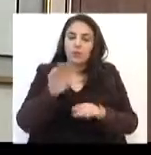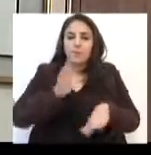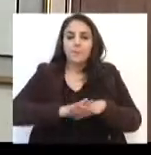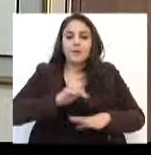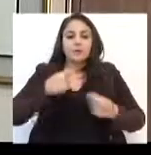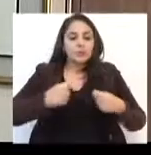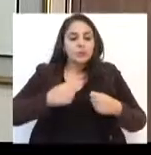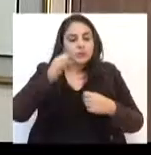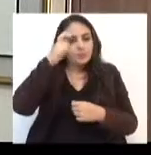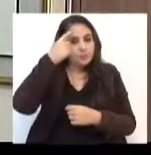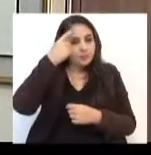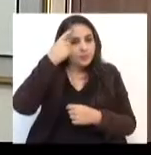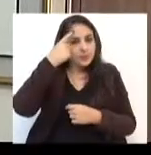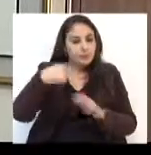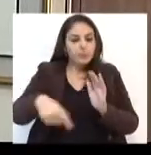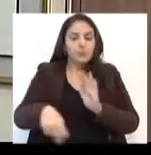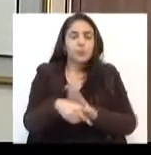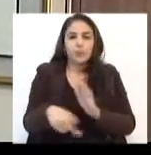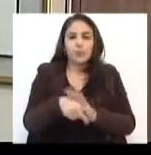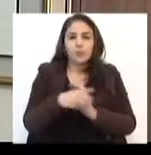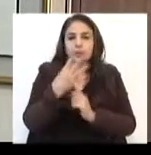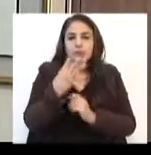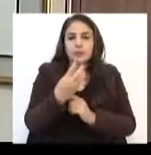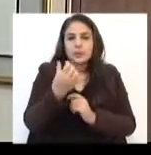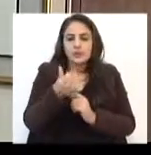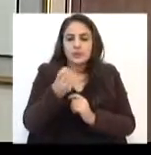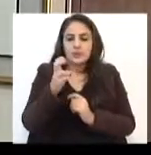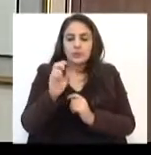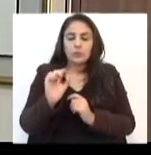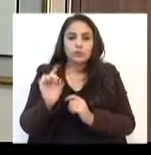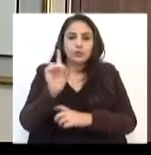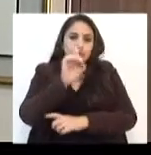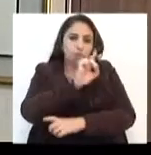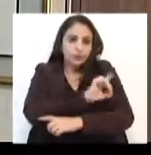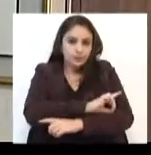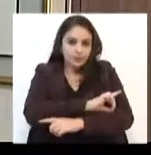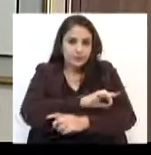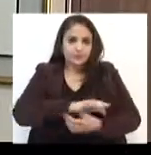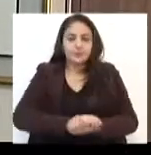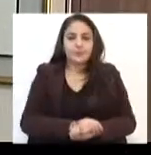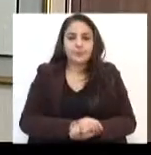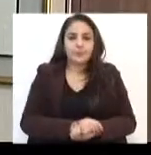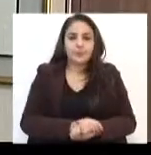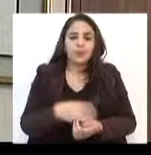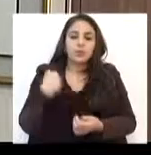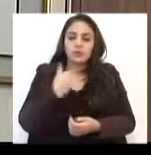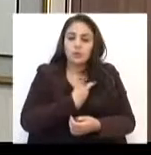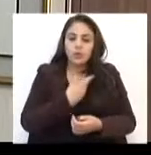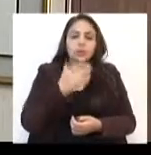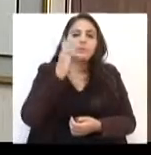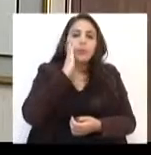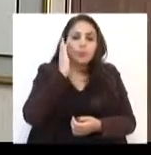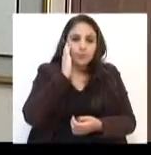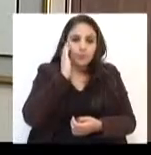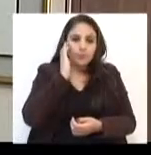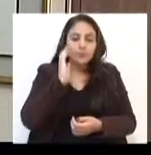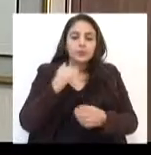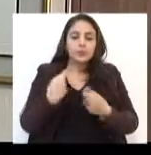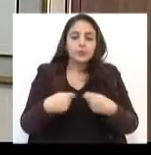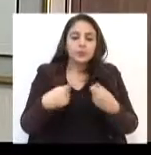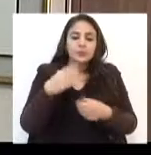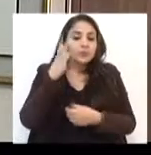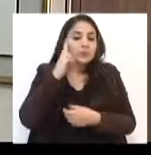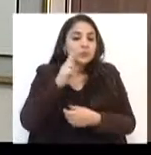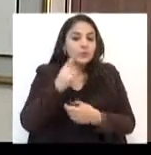poderiam pensar o Carnaval os 365 dias do ano. Nós sabemos que o prefeito tinha que fazer uma definição o quanto antes, porque o Carnaval já está